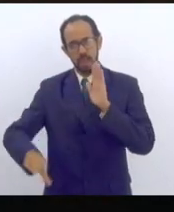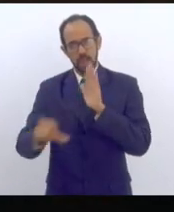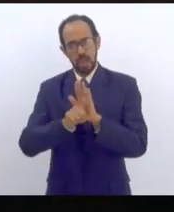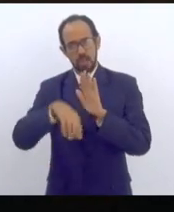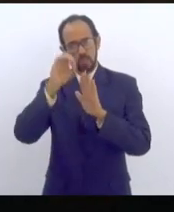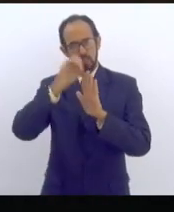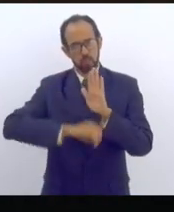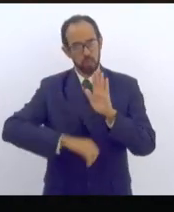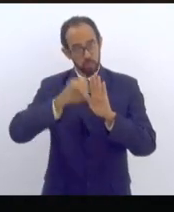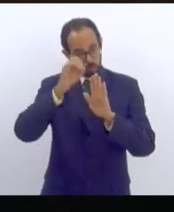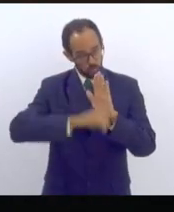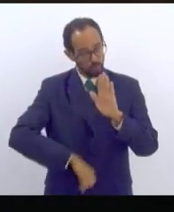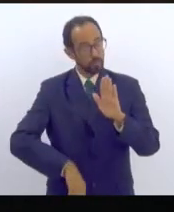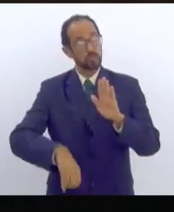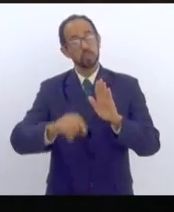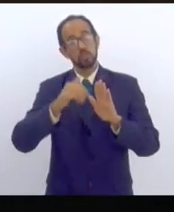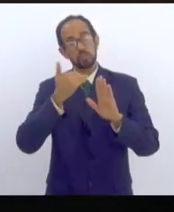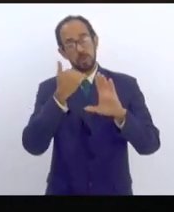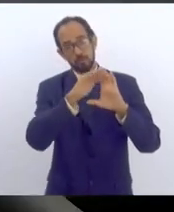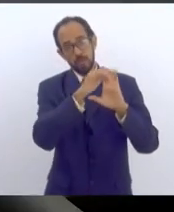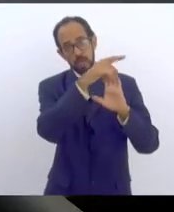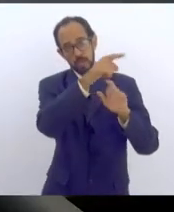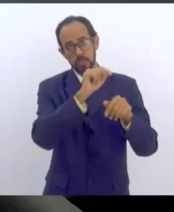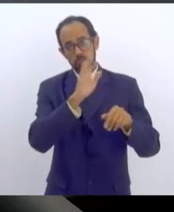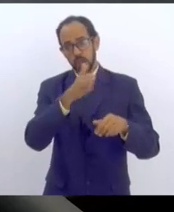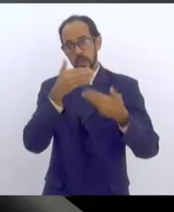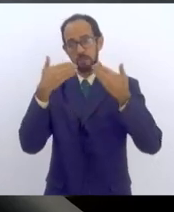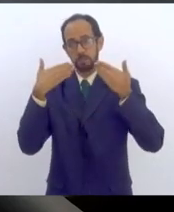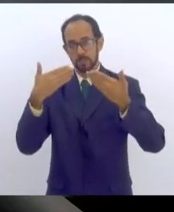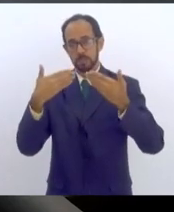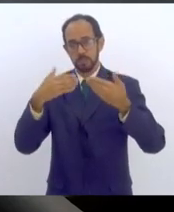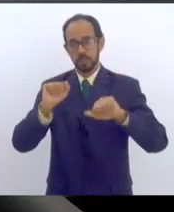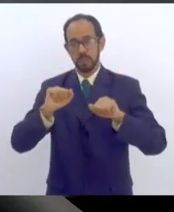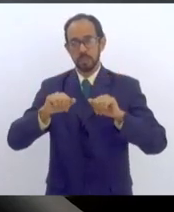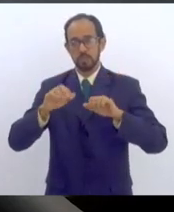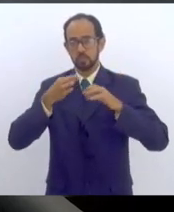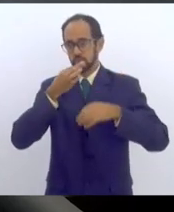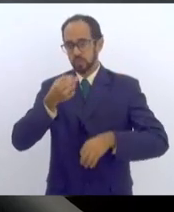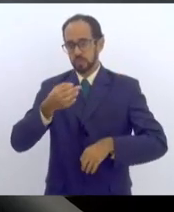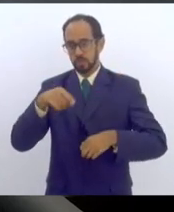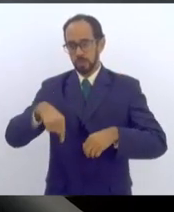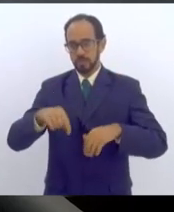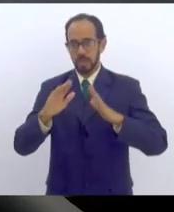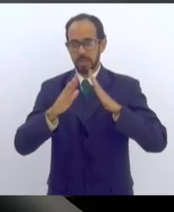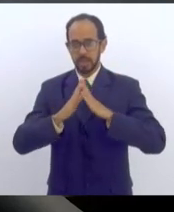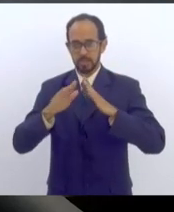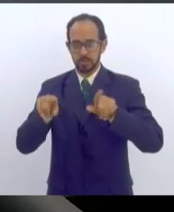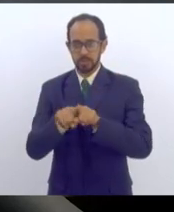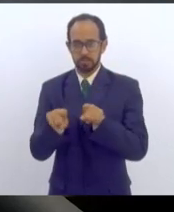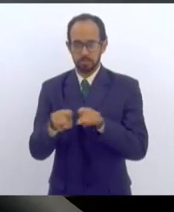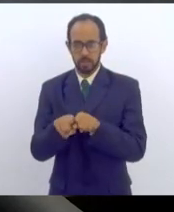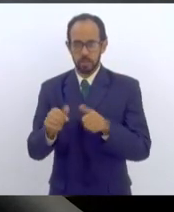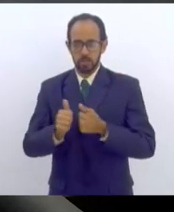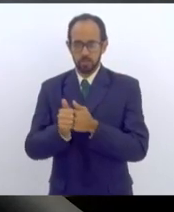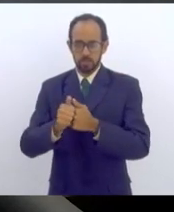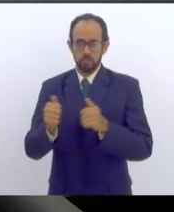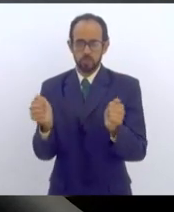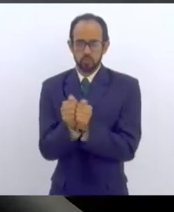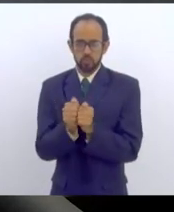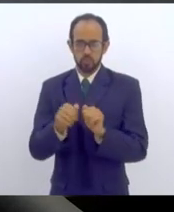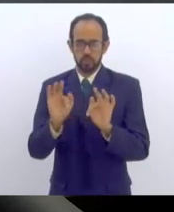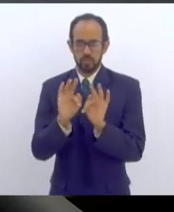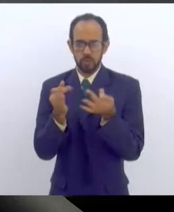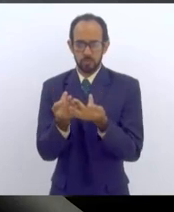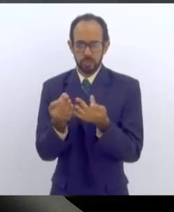da denúncia pública, apresentei indicação a essa casa e estou acompanhando também, junto dos representantes das famílias, do Ministério